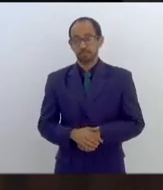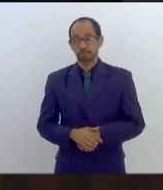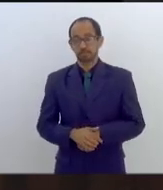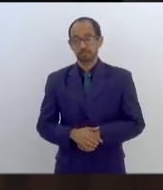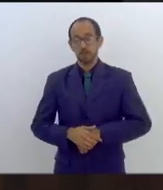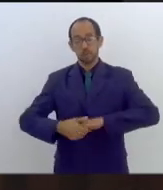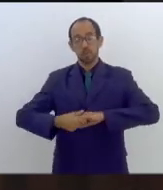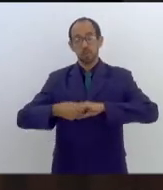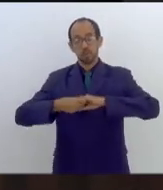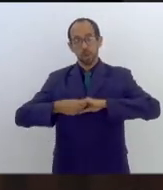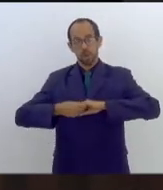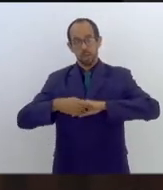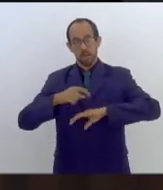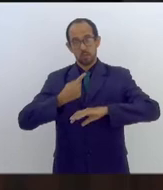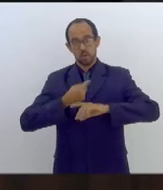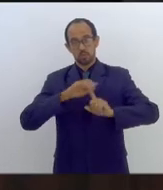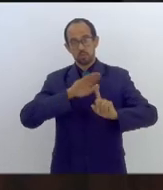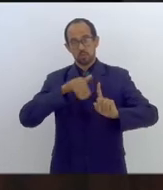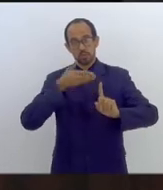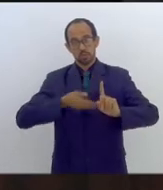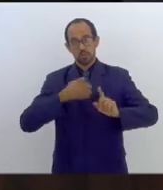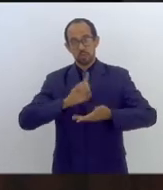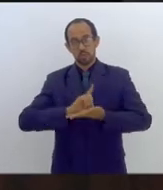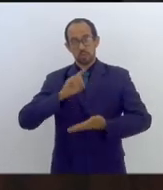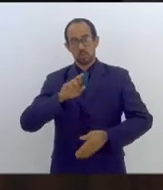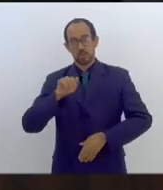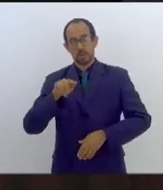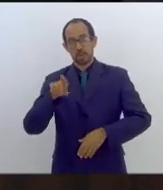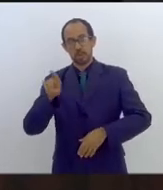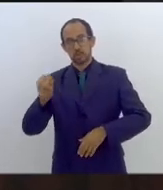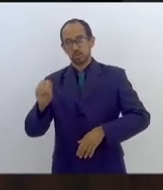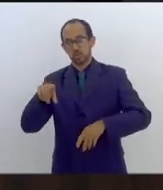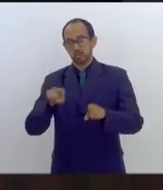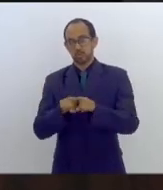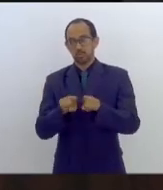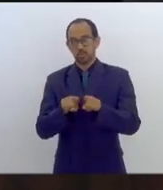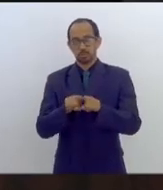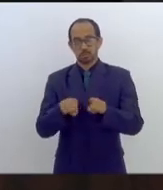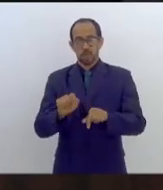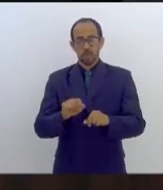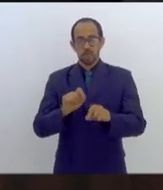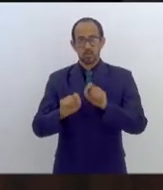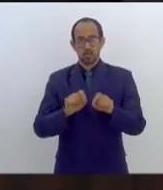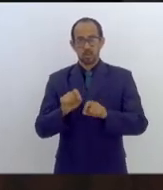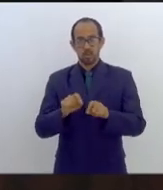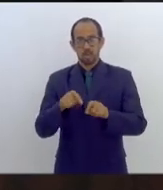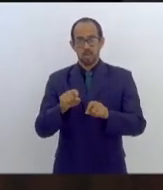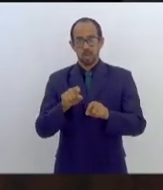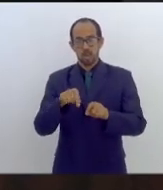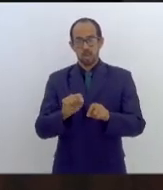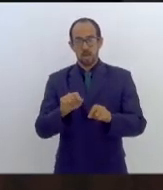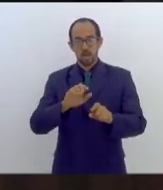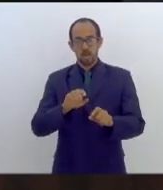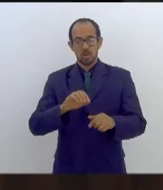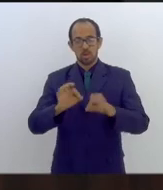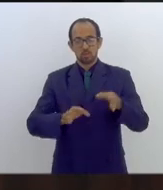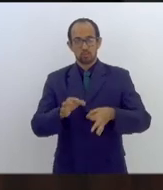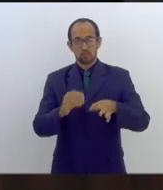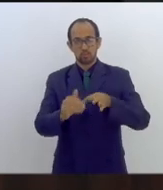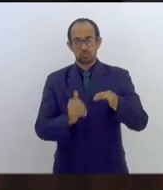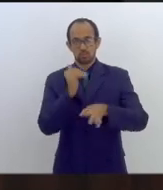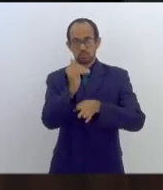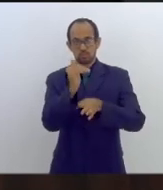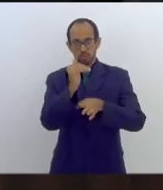saudar o nosso homenageado Dr Ricardo saudar O desembargador